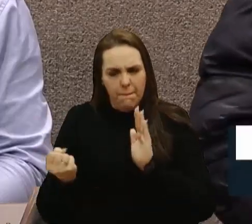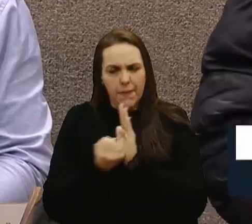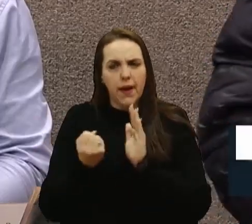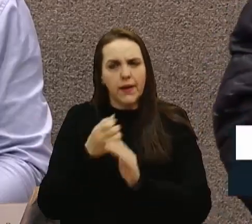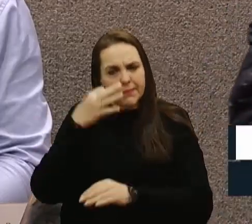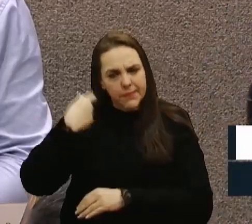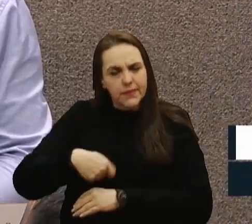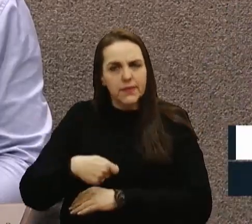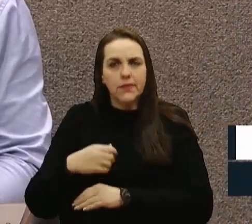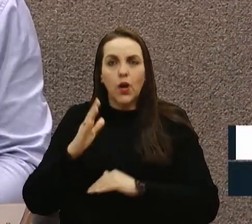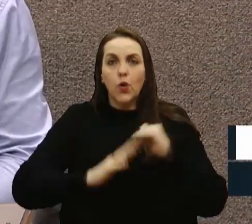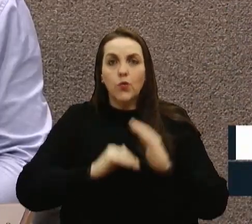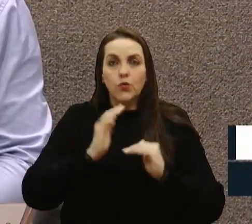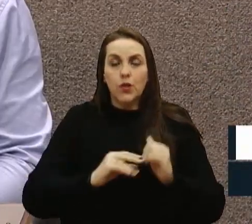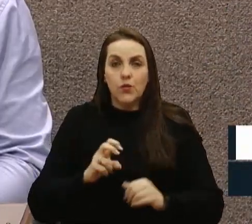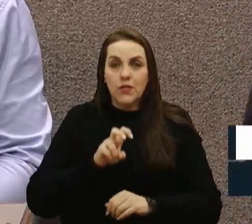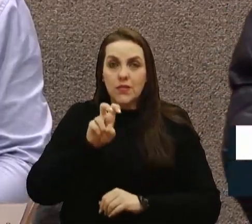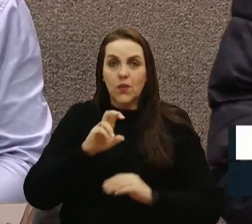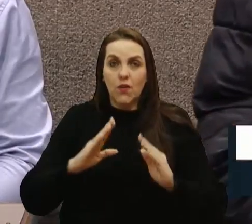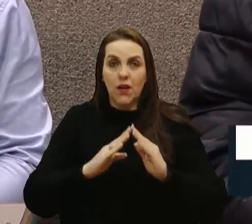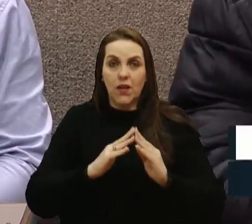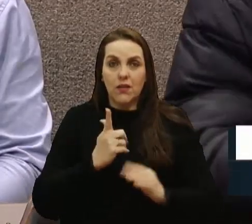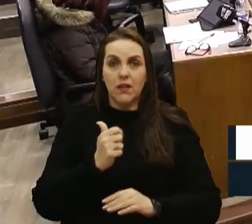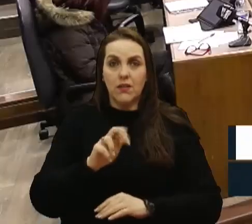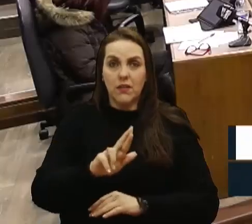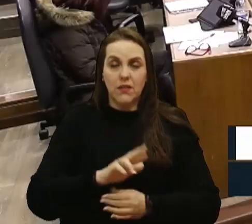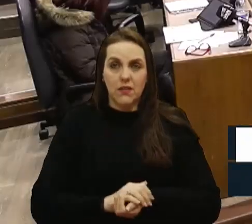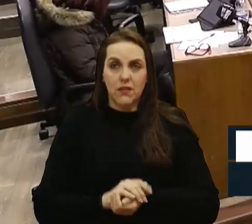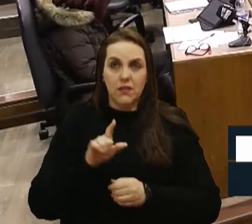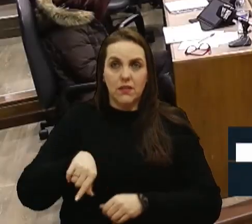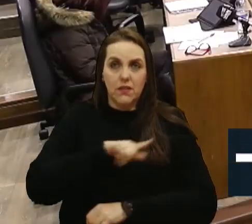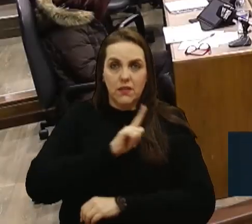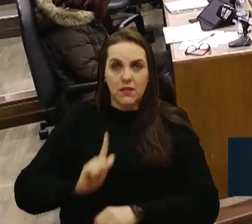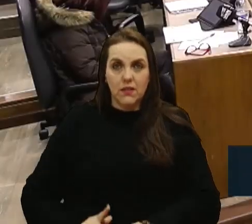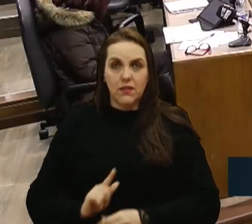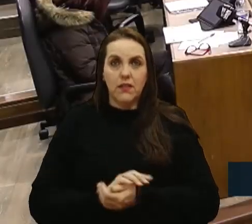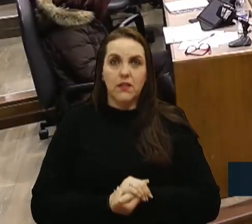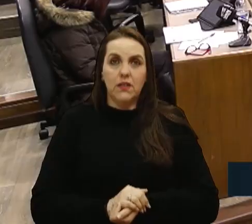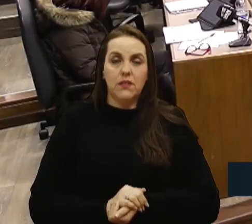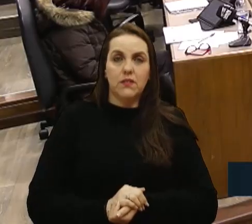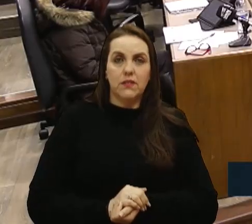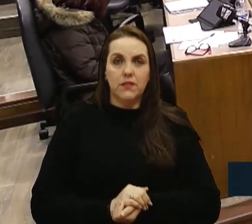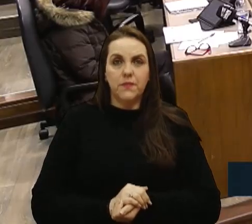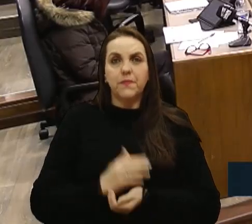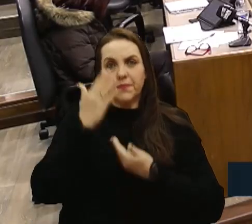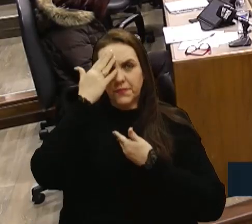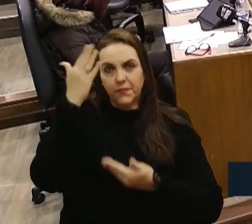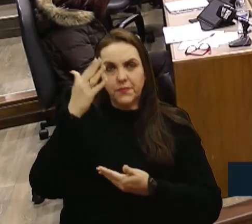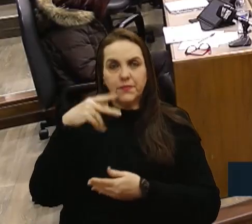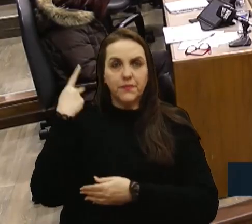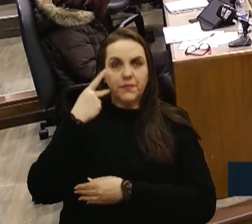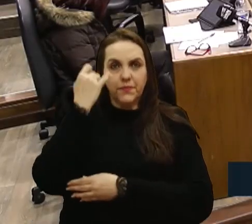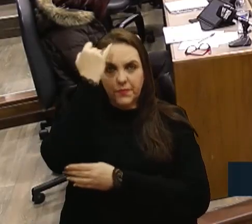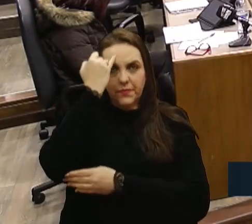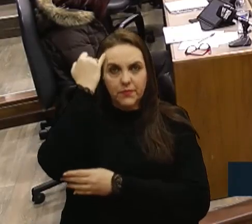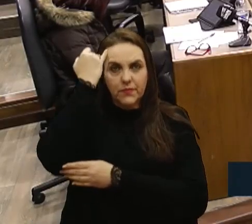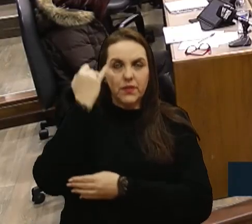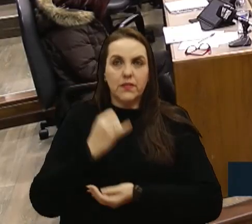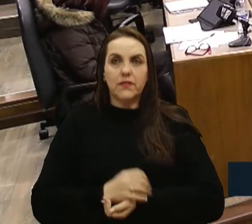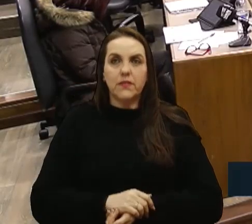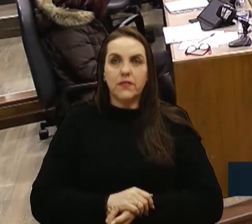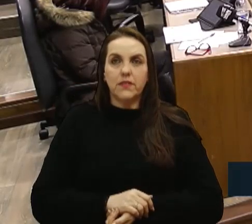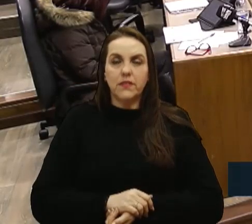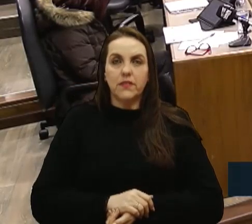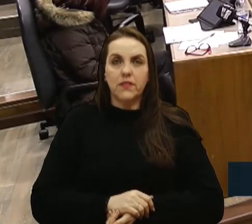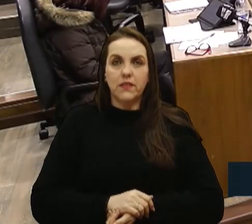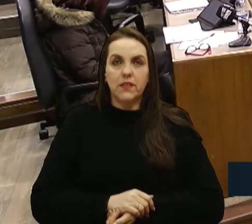umas 5 casas lares nesse governo. Obrigado. Obrigado, vereador Zé D'Ambros. Com a